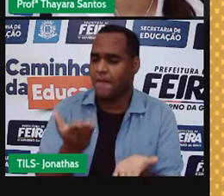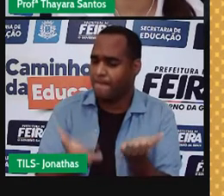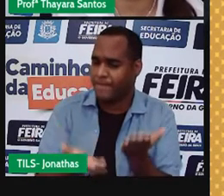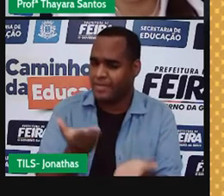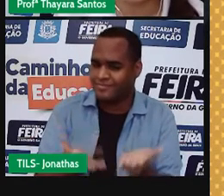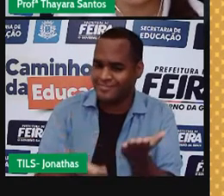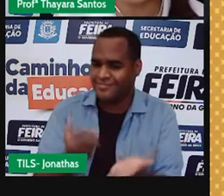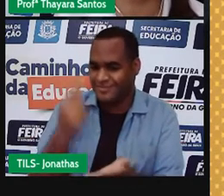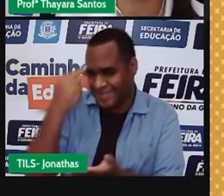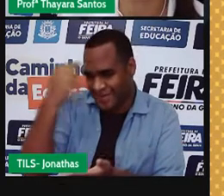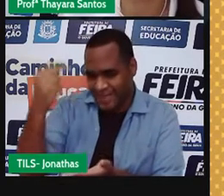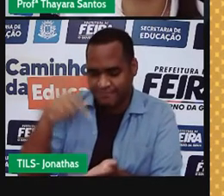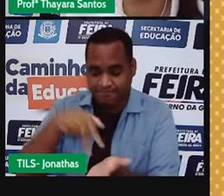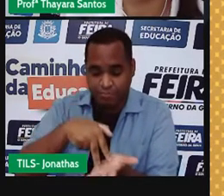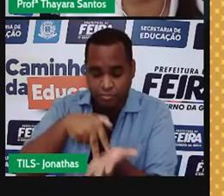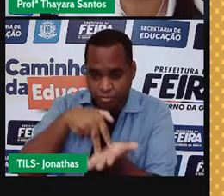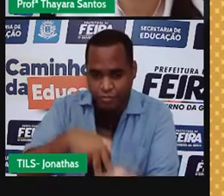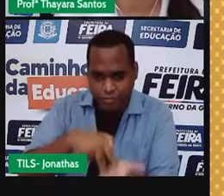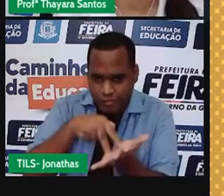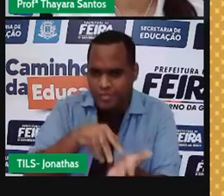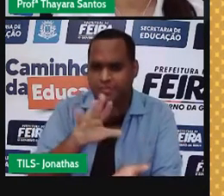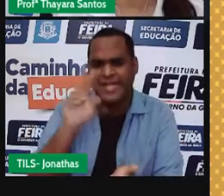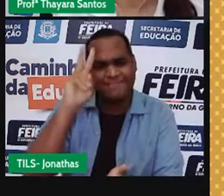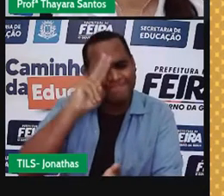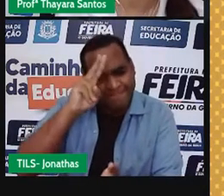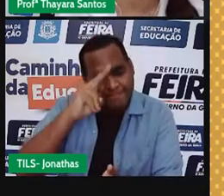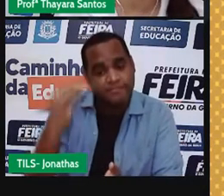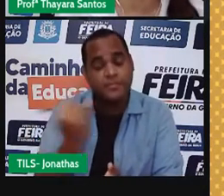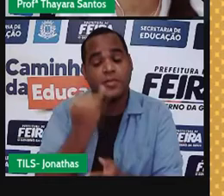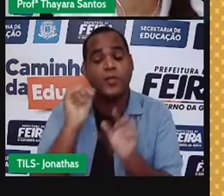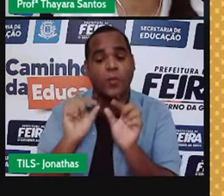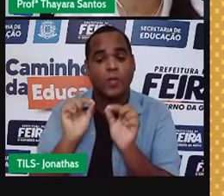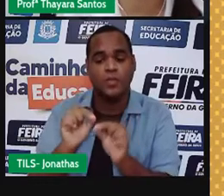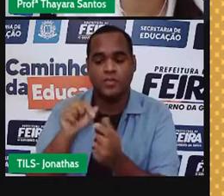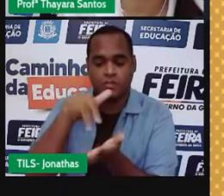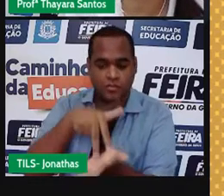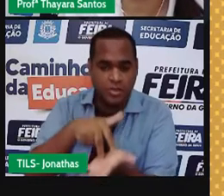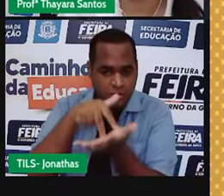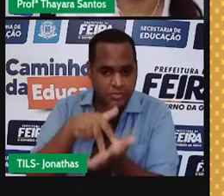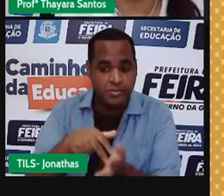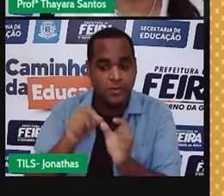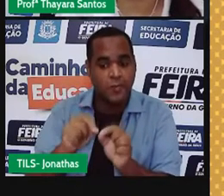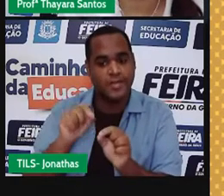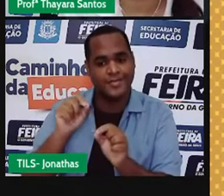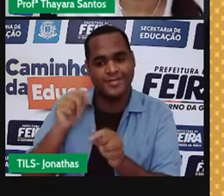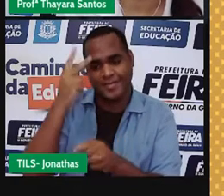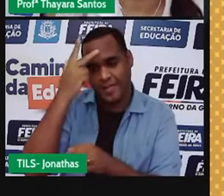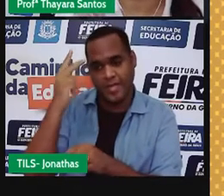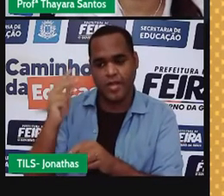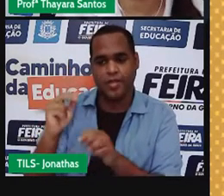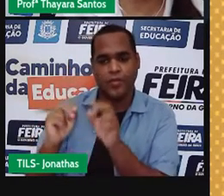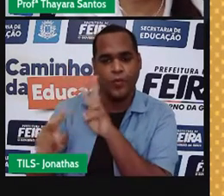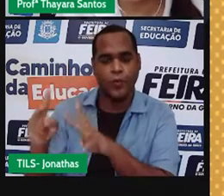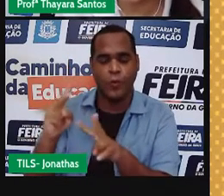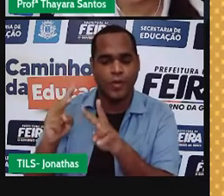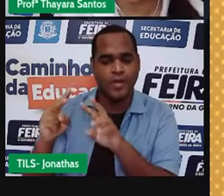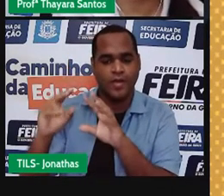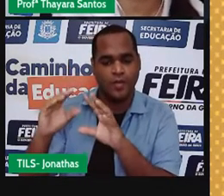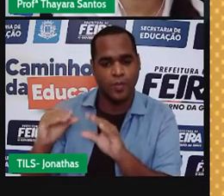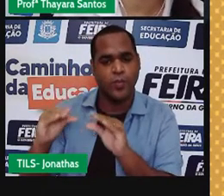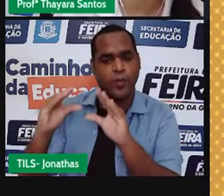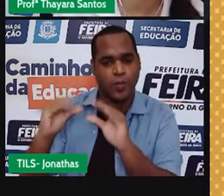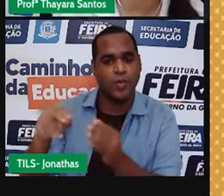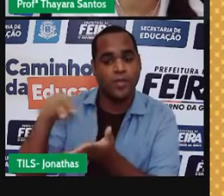na balança só que claro importante a gente lembrar que o peso é influenciado também pela força da gravidade então o número